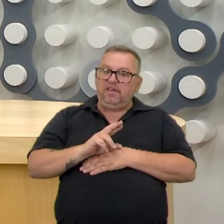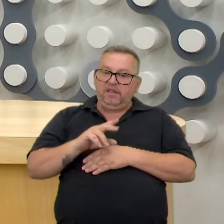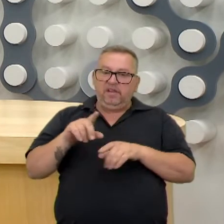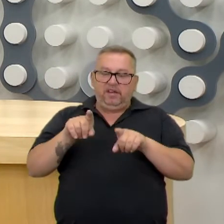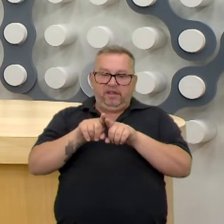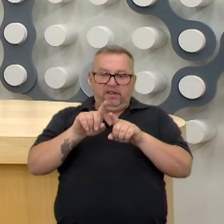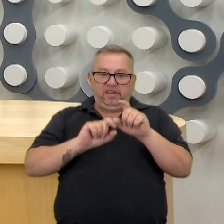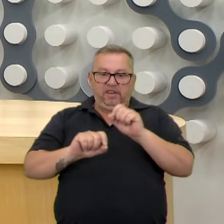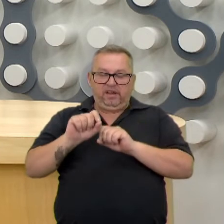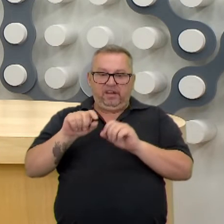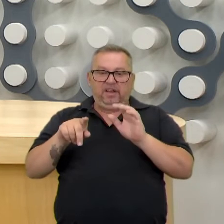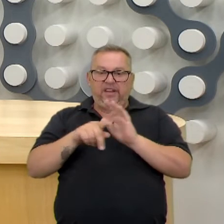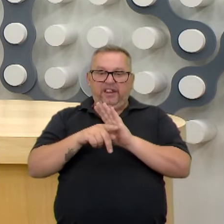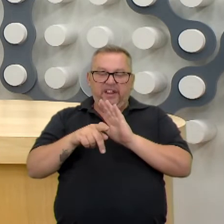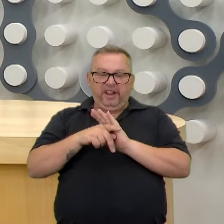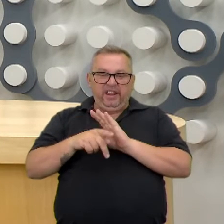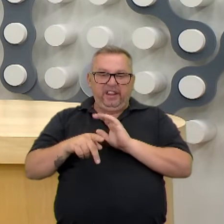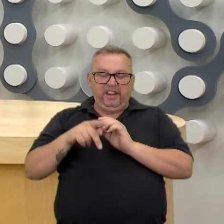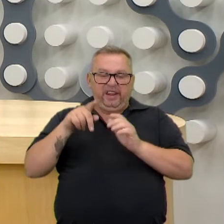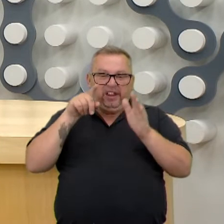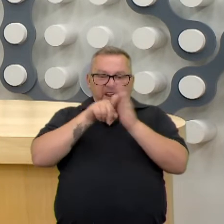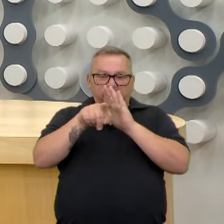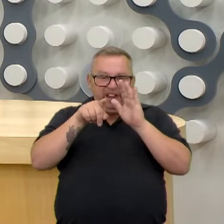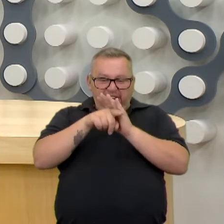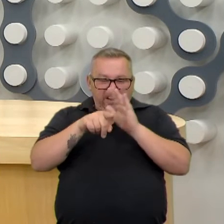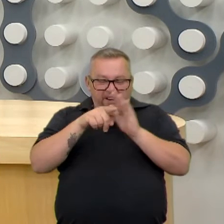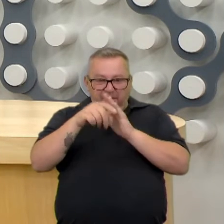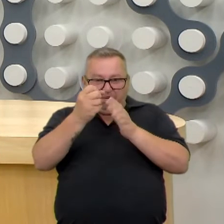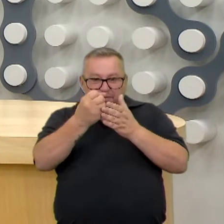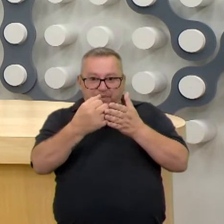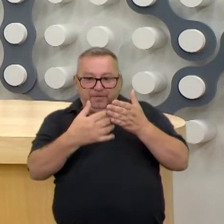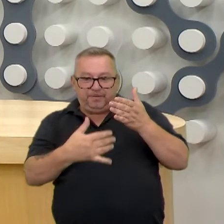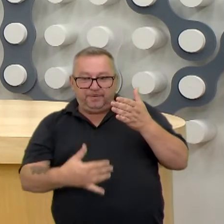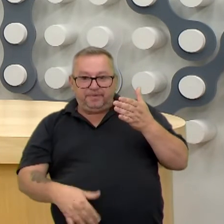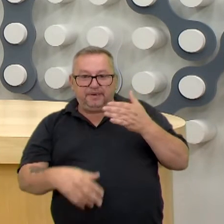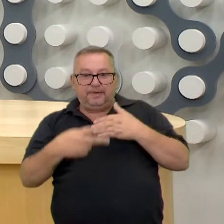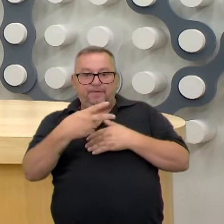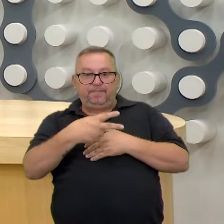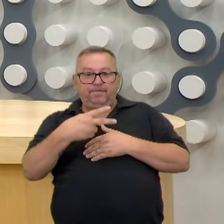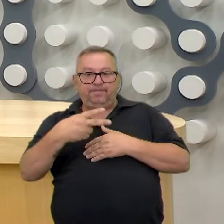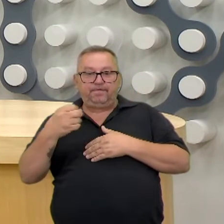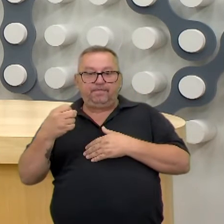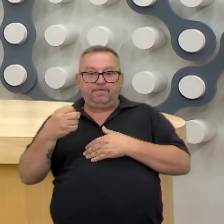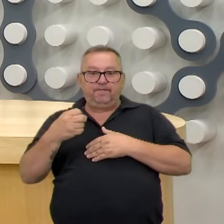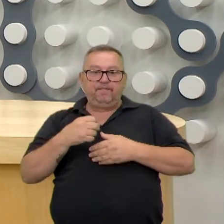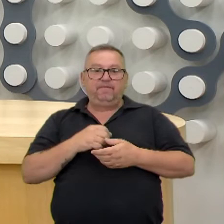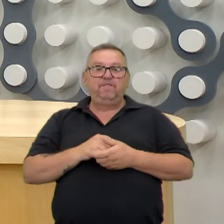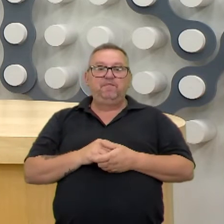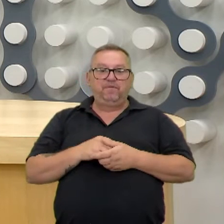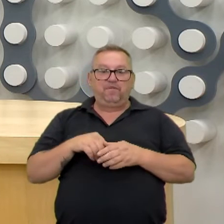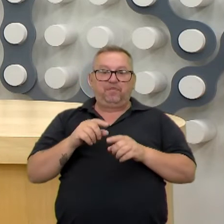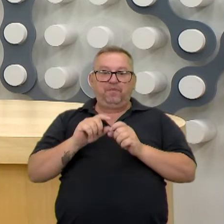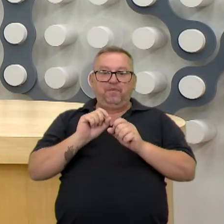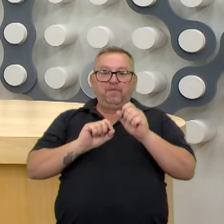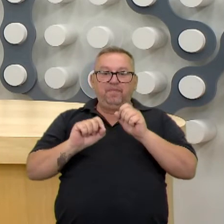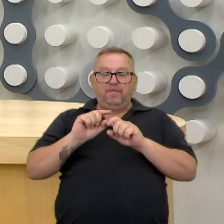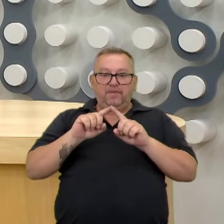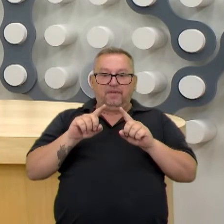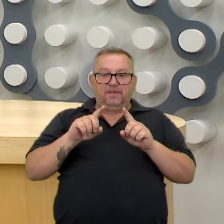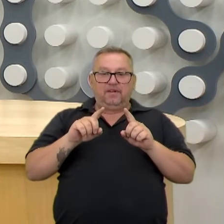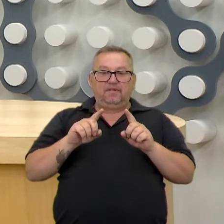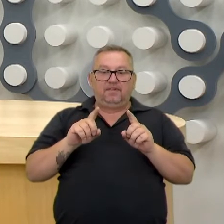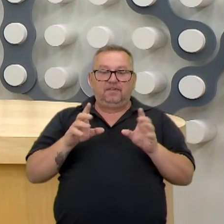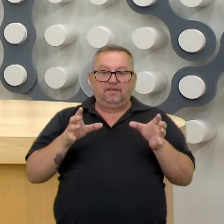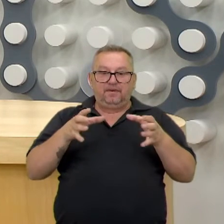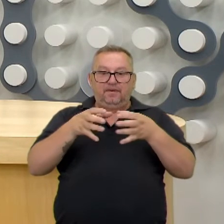esse questionário aí cheio aí dessas mais de 220 questões aí, né? Então se escolhe aí um grupo, né,